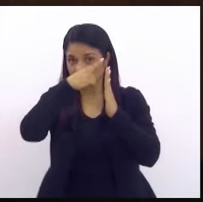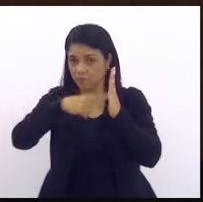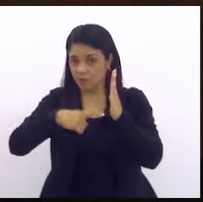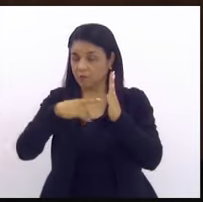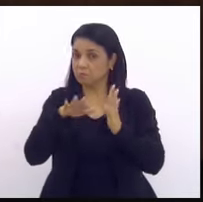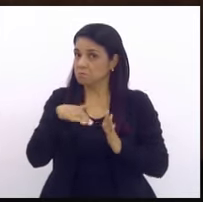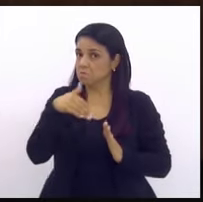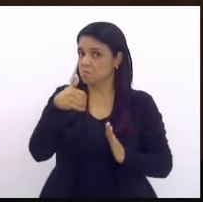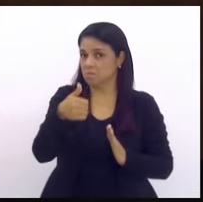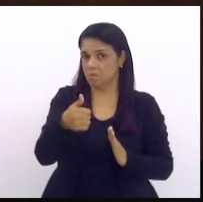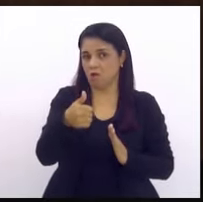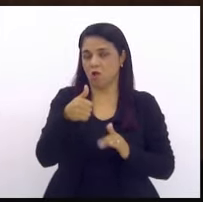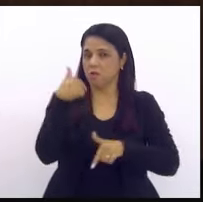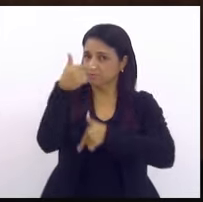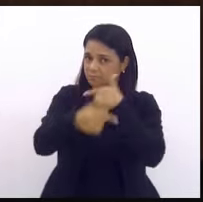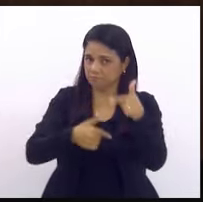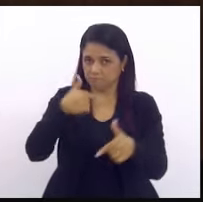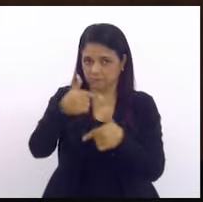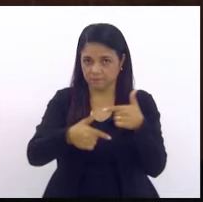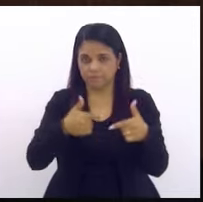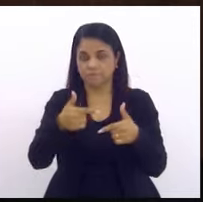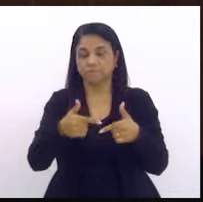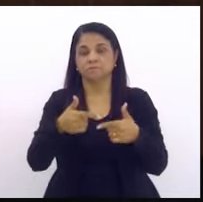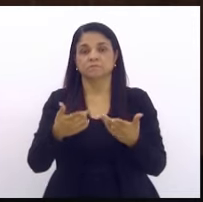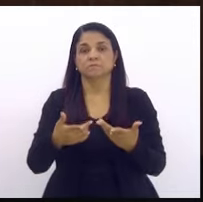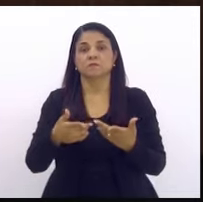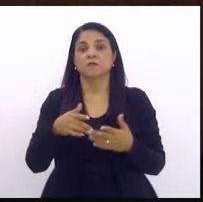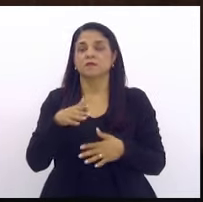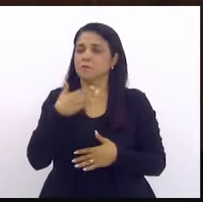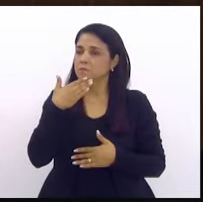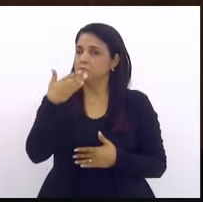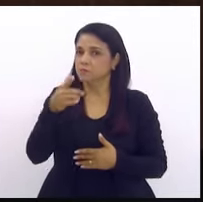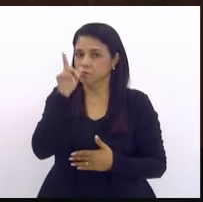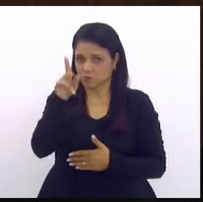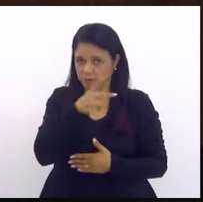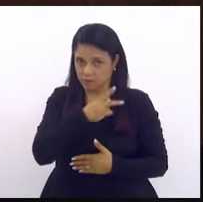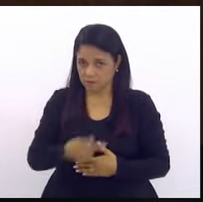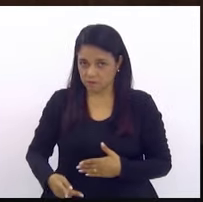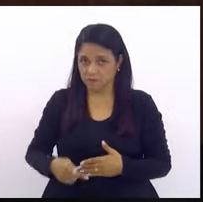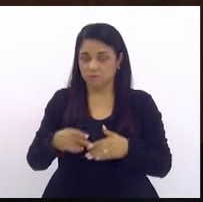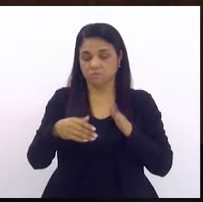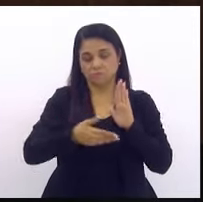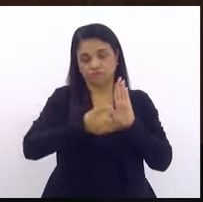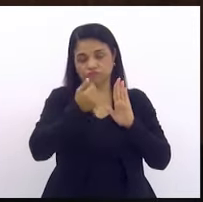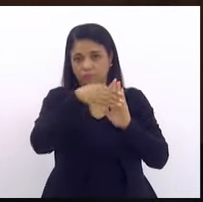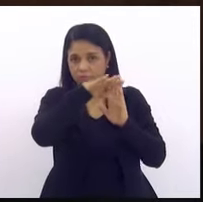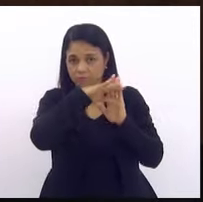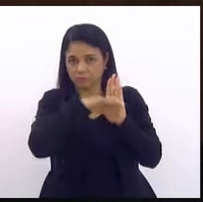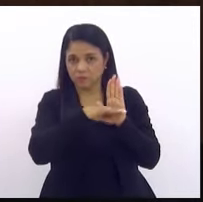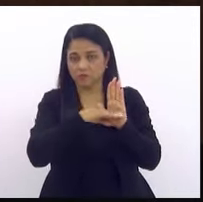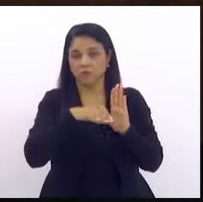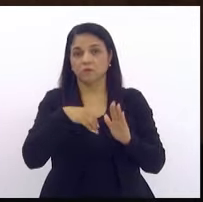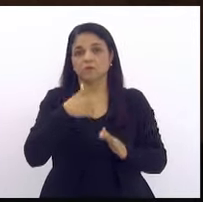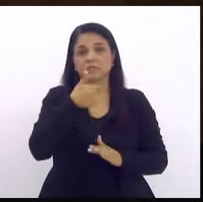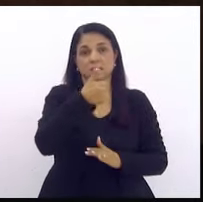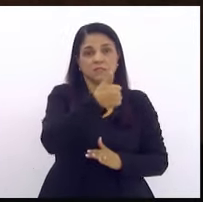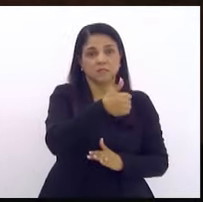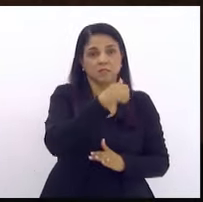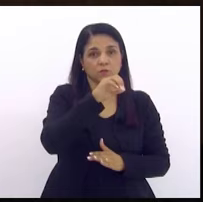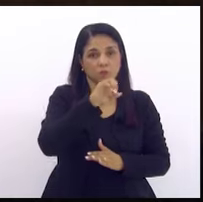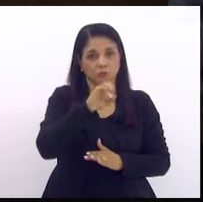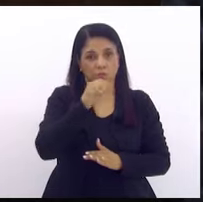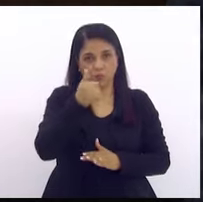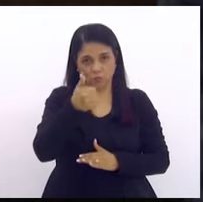maneira possível. E queria solicitar a Vossa Excelência a retirada de pauta do item 101 da pauta,